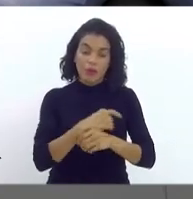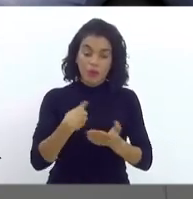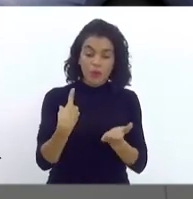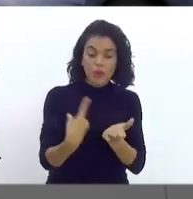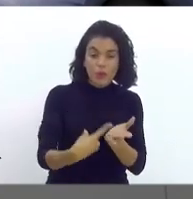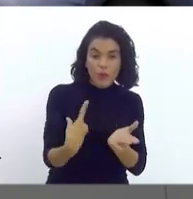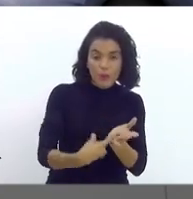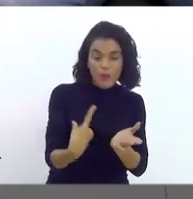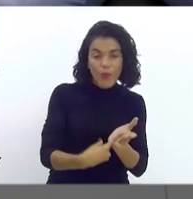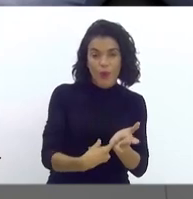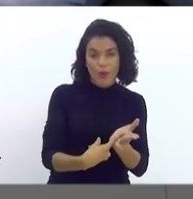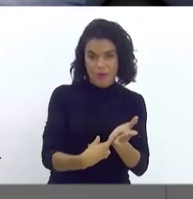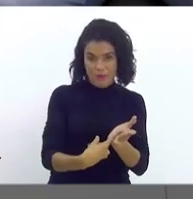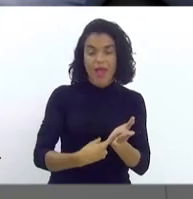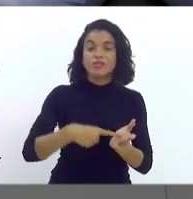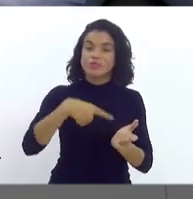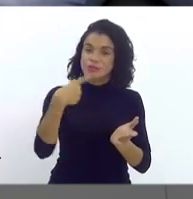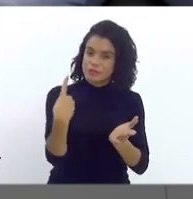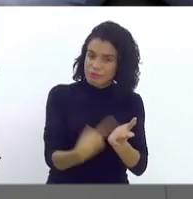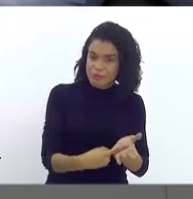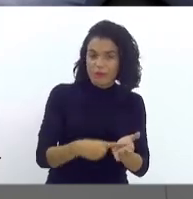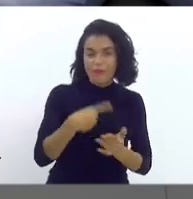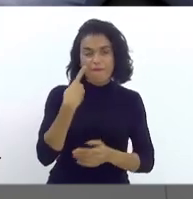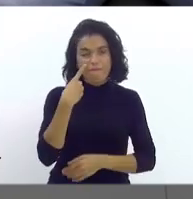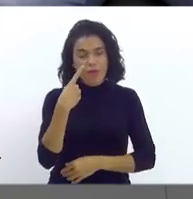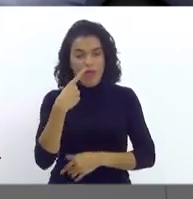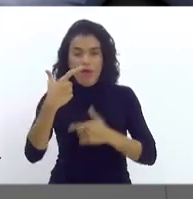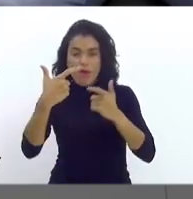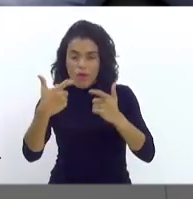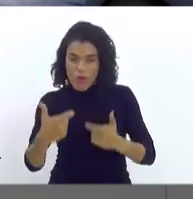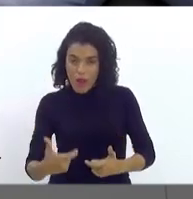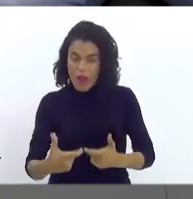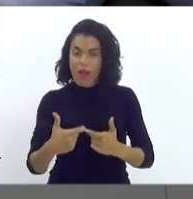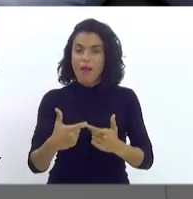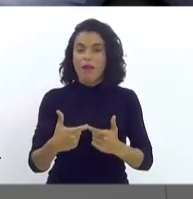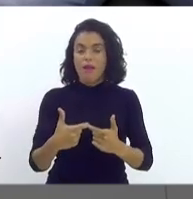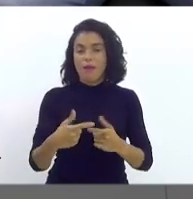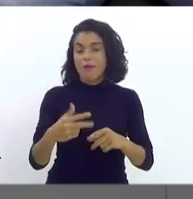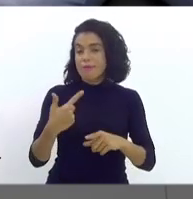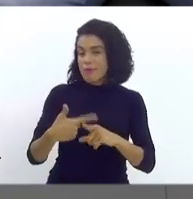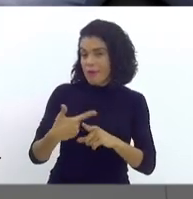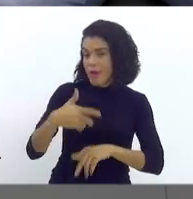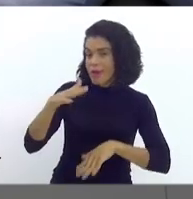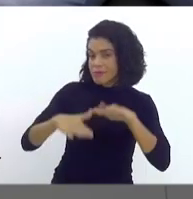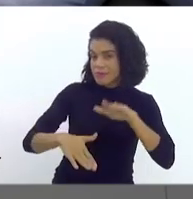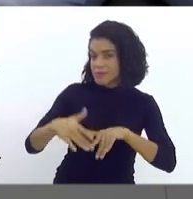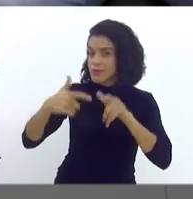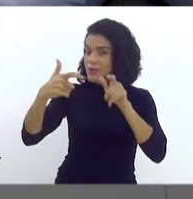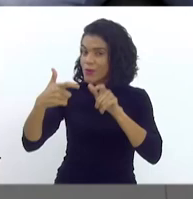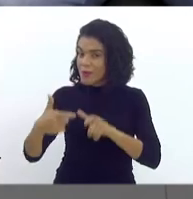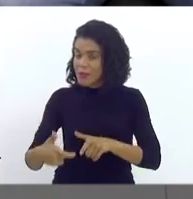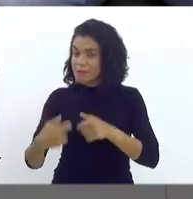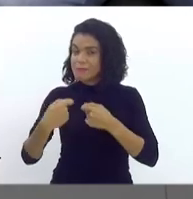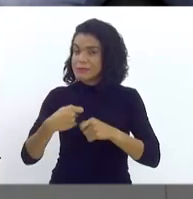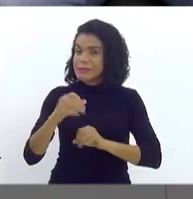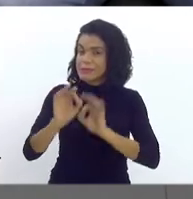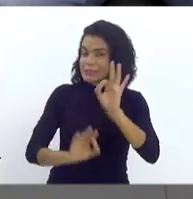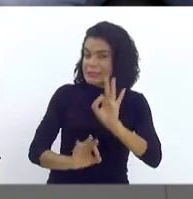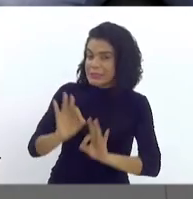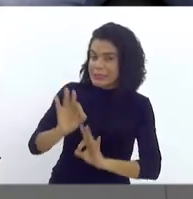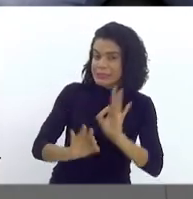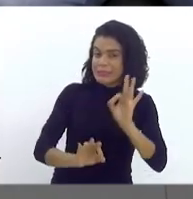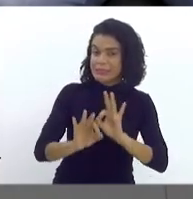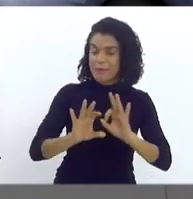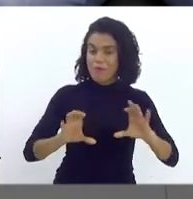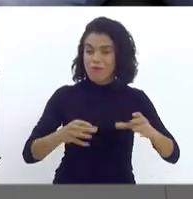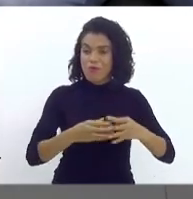agendamento. A gente agenda, verifica o local, é, porque tem locais que a gente tem que fazer um planejamento